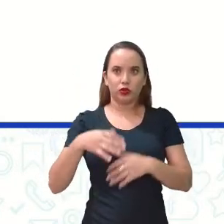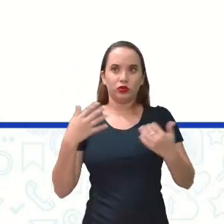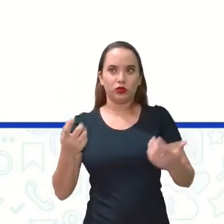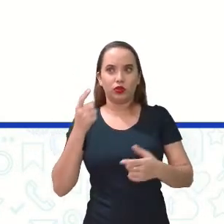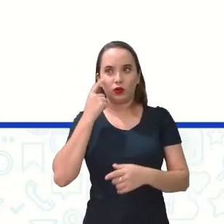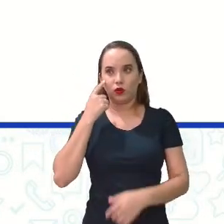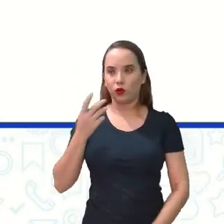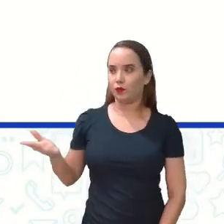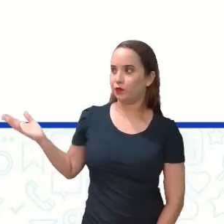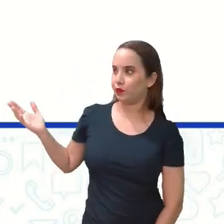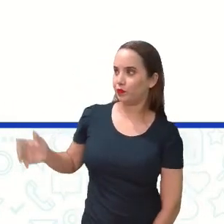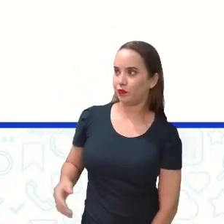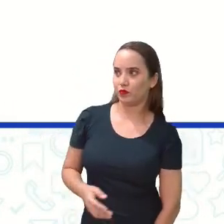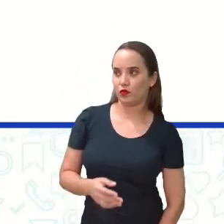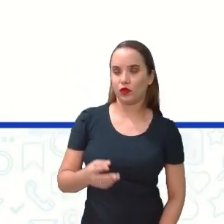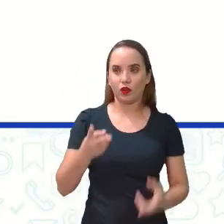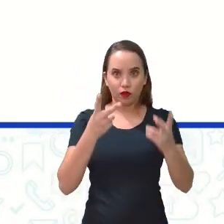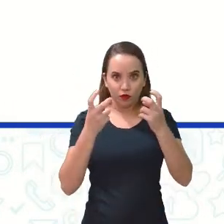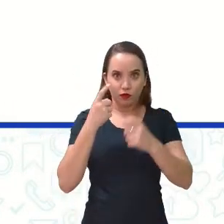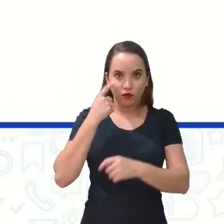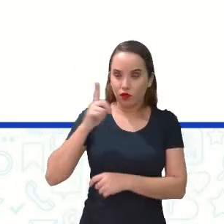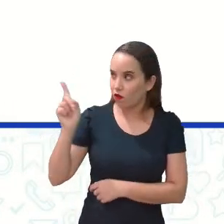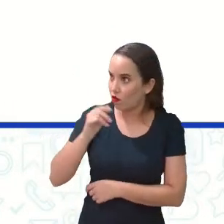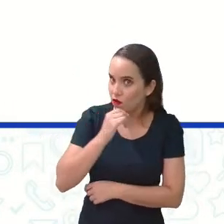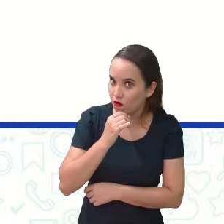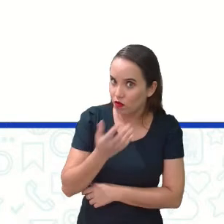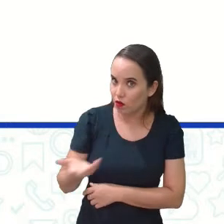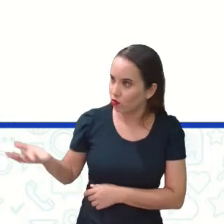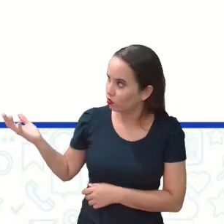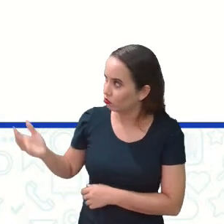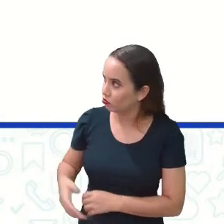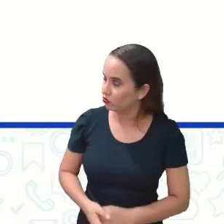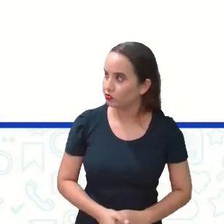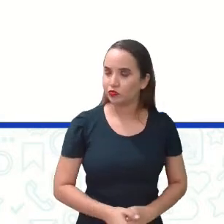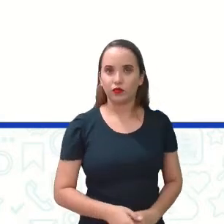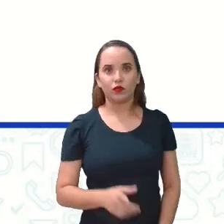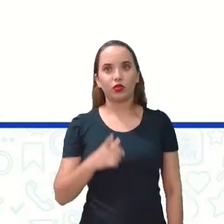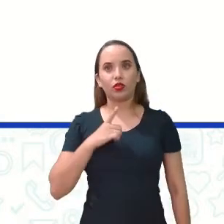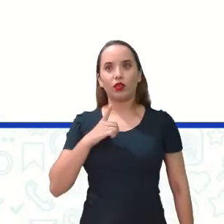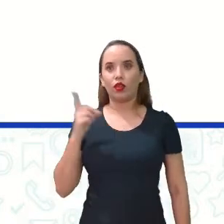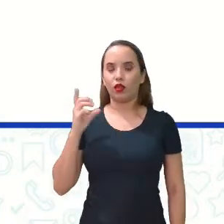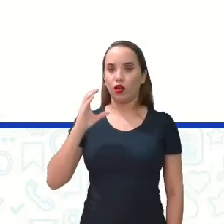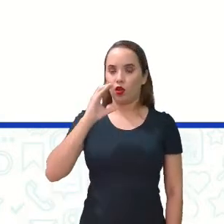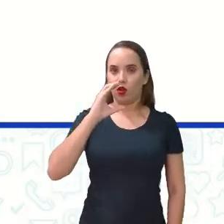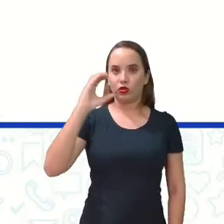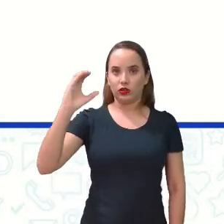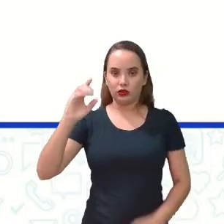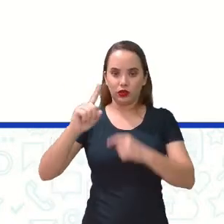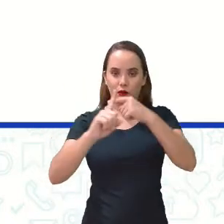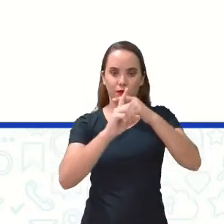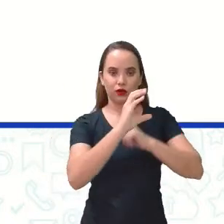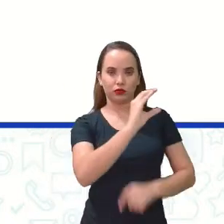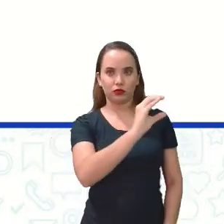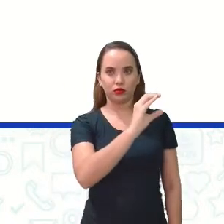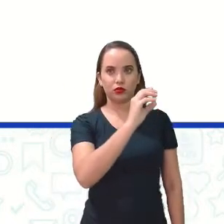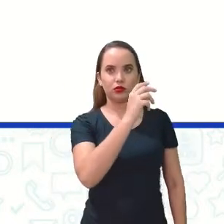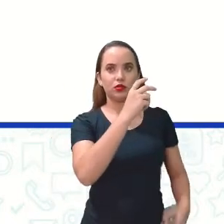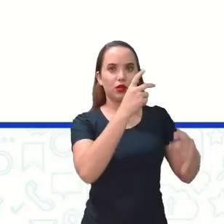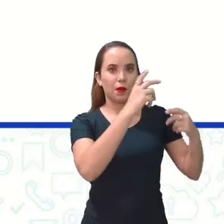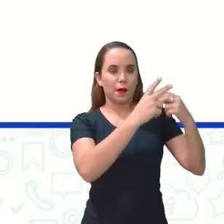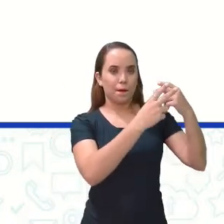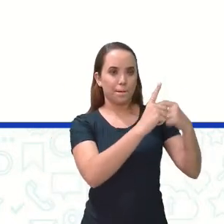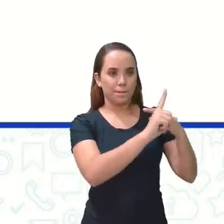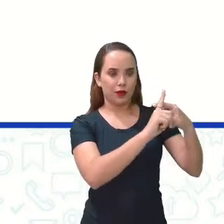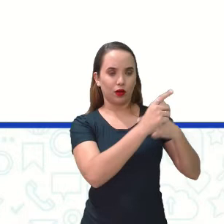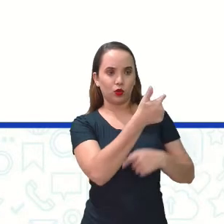menos o seguinte, Carol, vê. Olha esse exemplo aqui. A gente tem uma equação ali, C mais 250 igual a